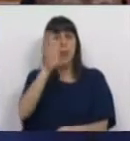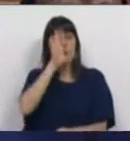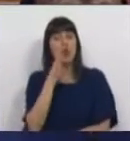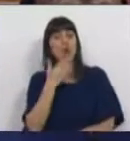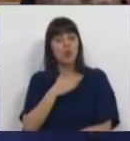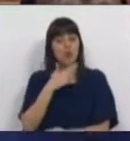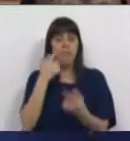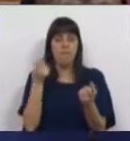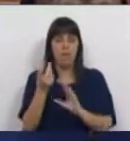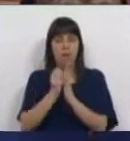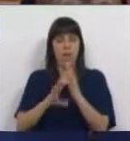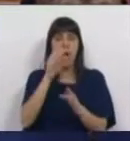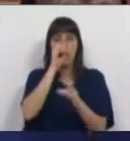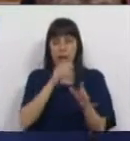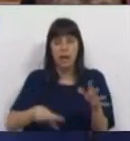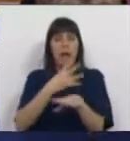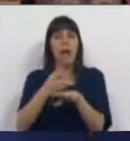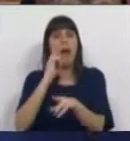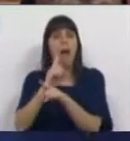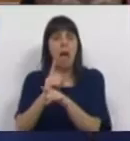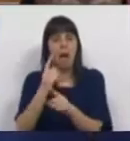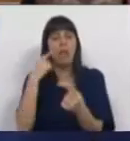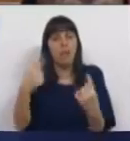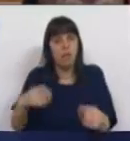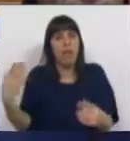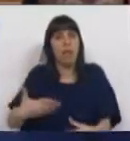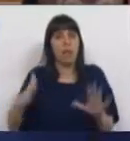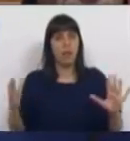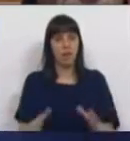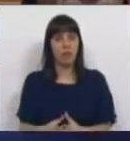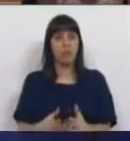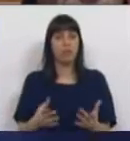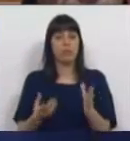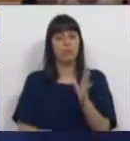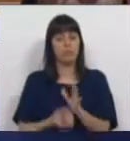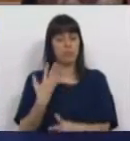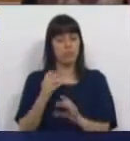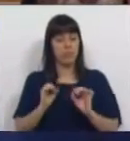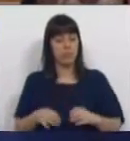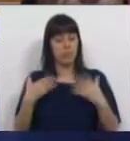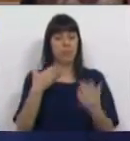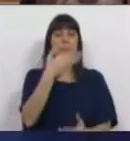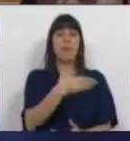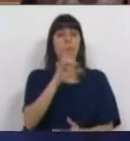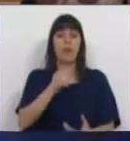provisório a restituição dos baldios a que tinham e têm direito. Surgiram então no início de